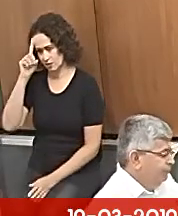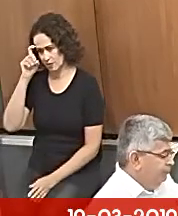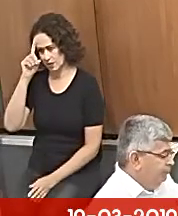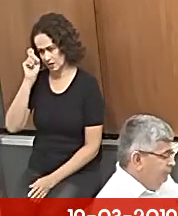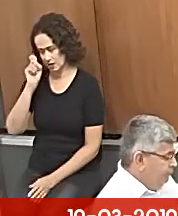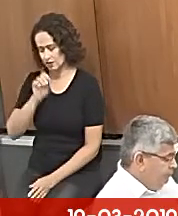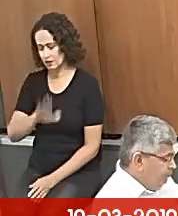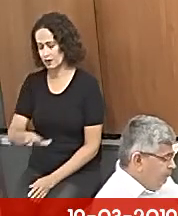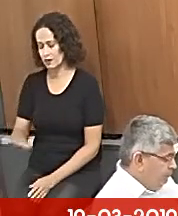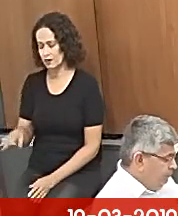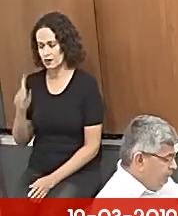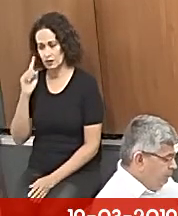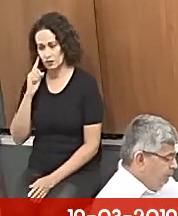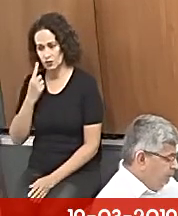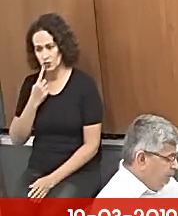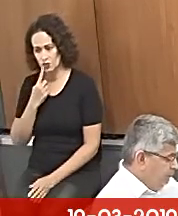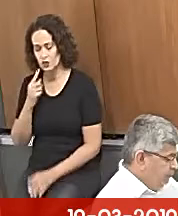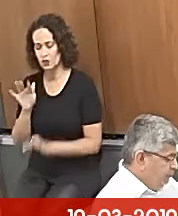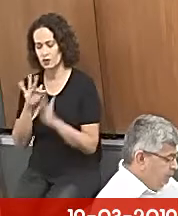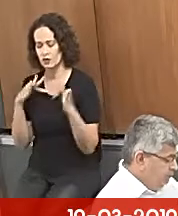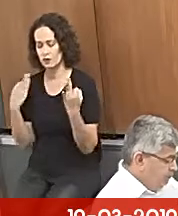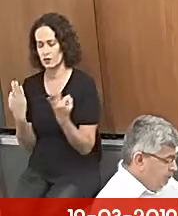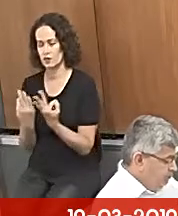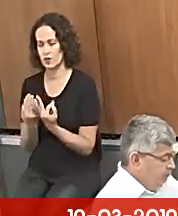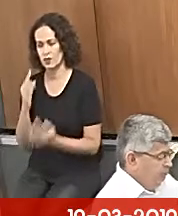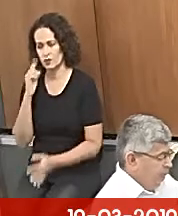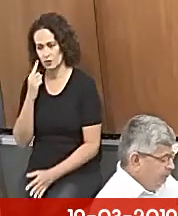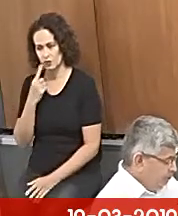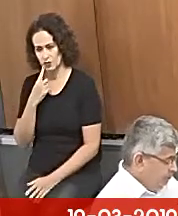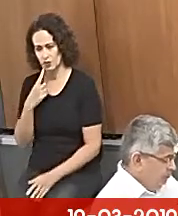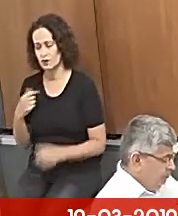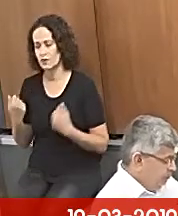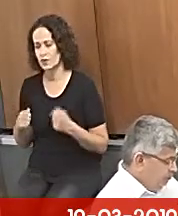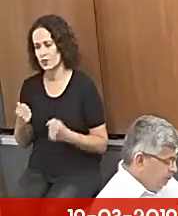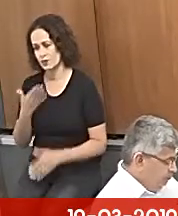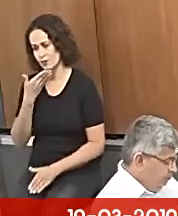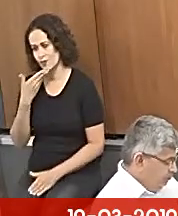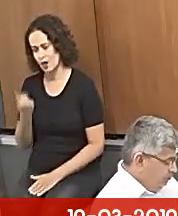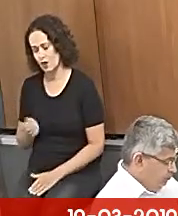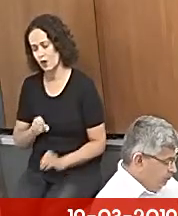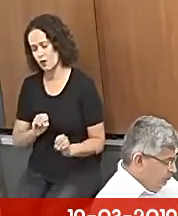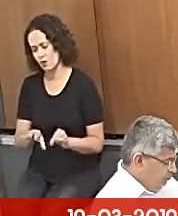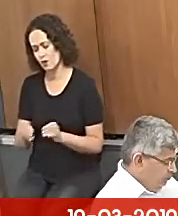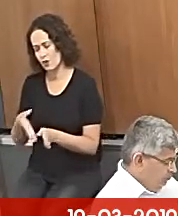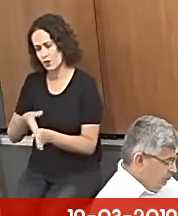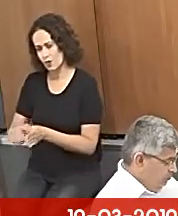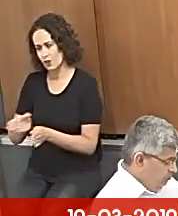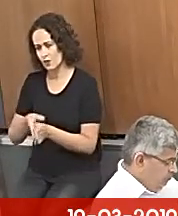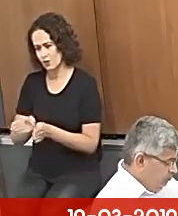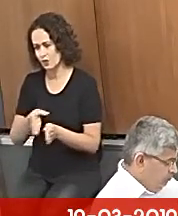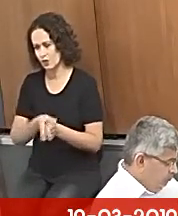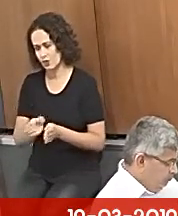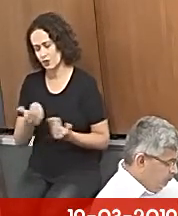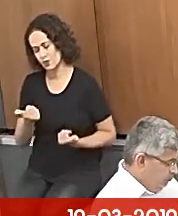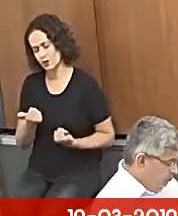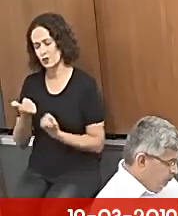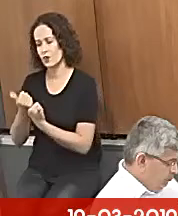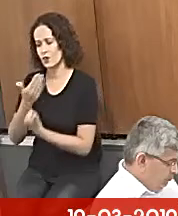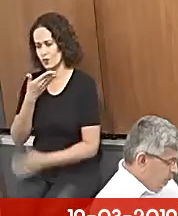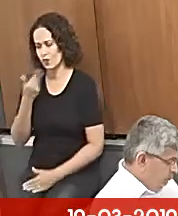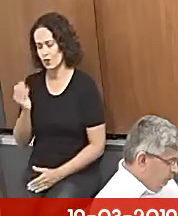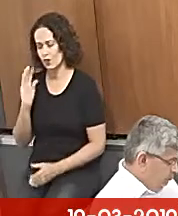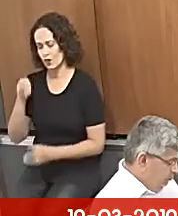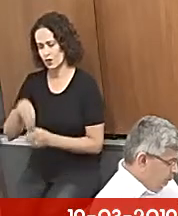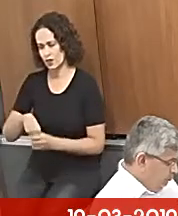a criança surda a família surda precisa ser melhor orientada ela precisa ter suporte maior aí dentro dos hospitais